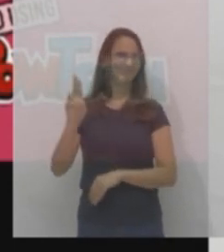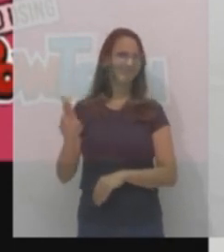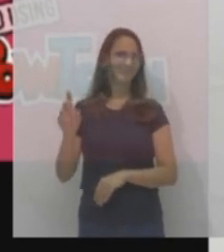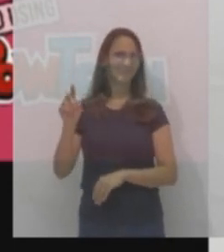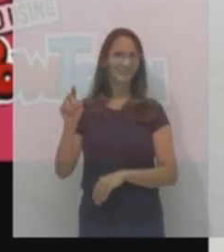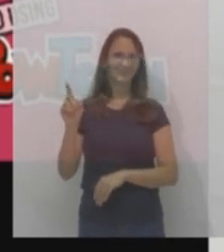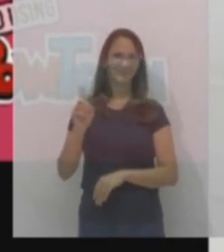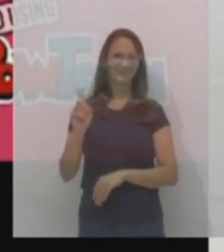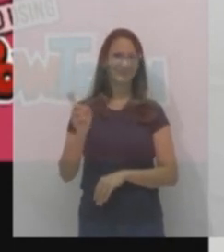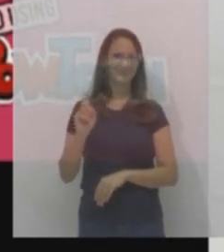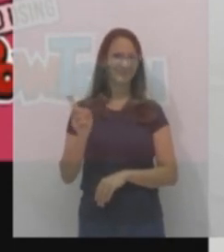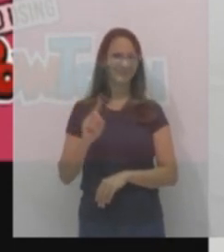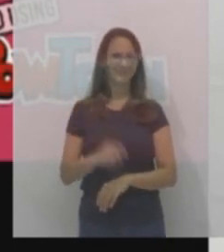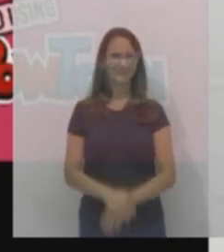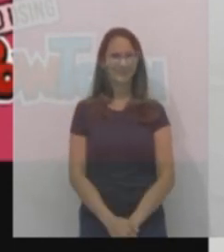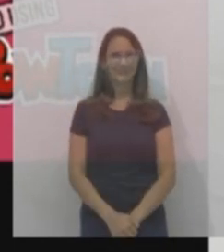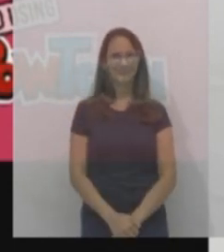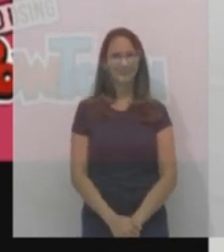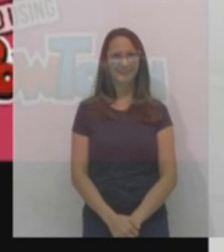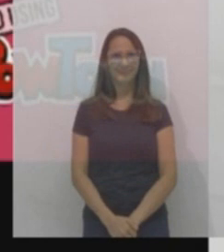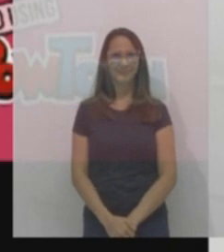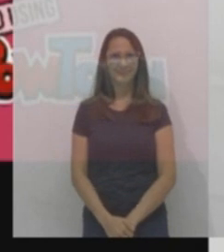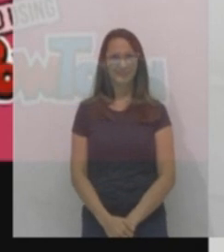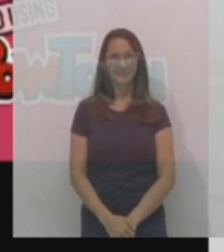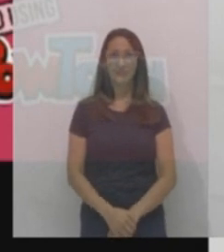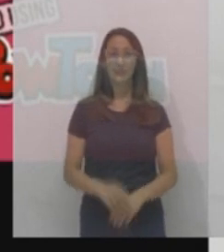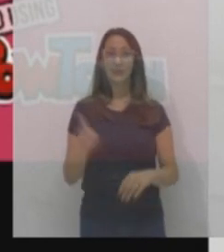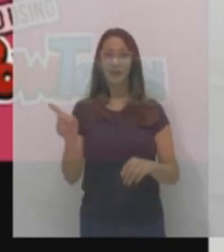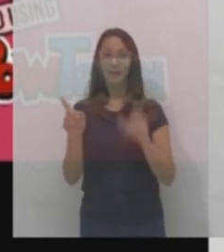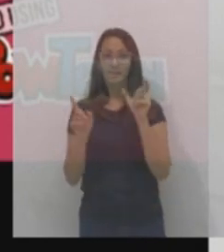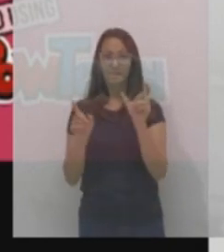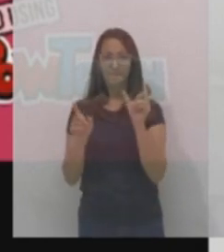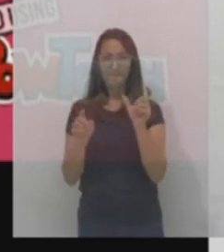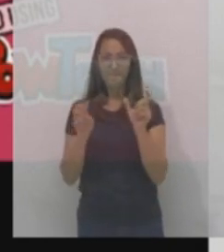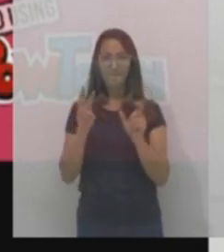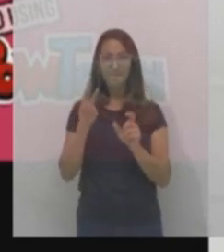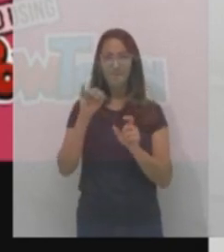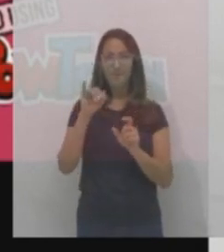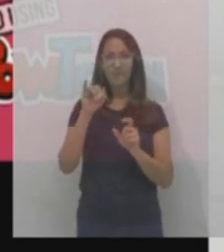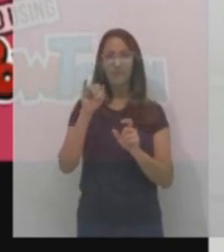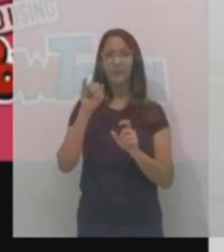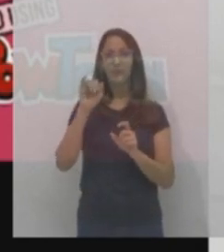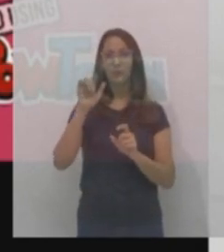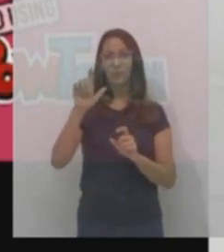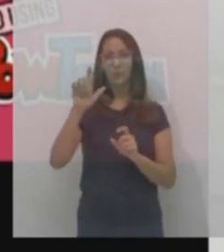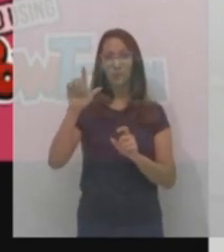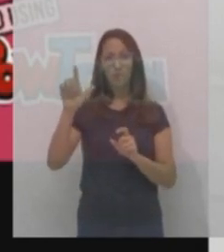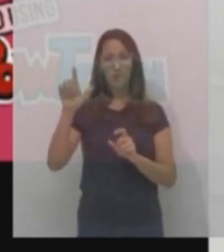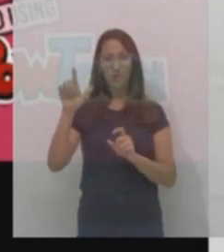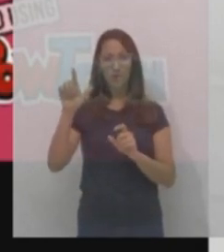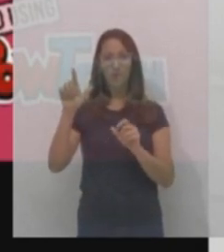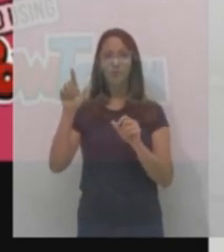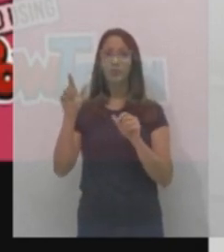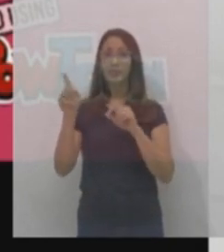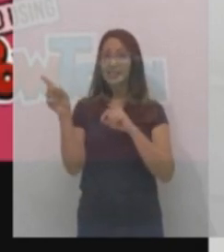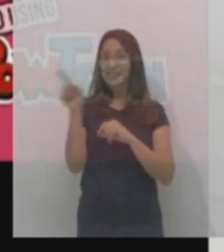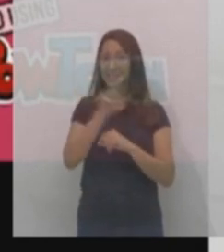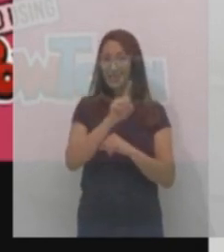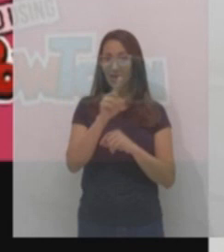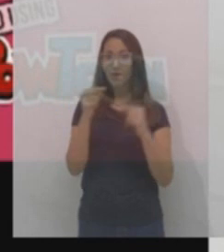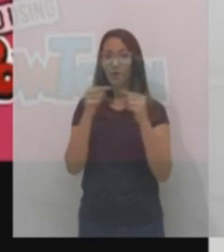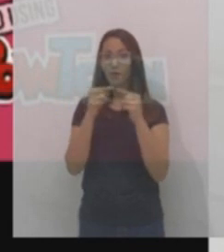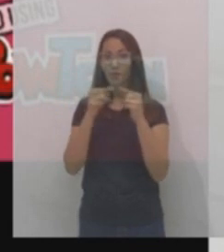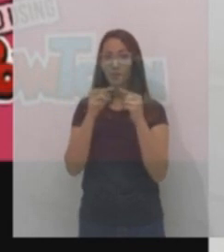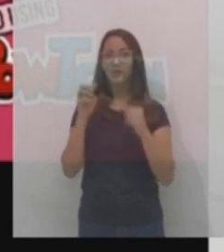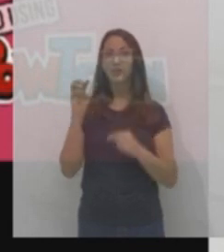negativa, a estrutura dele é will com not depois dele, mas abreviado ele vira won't, tá?